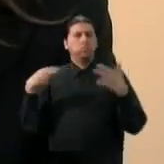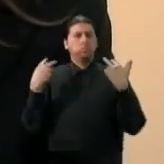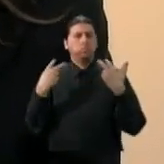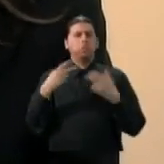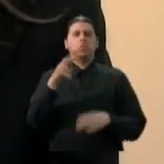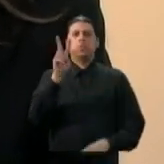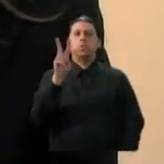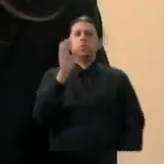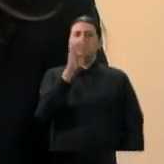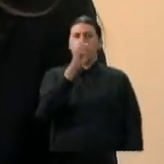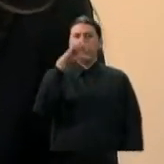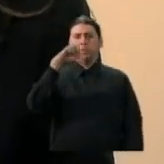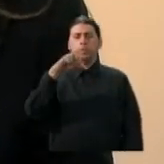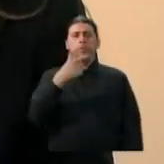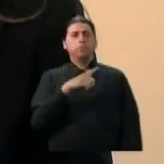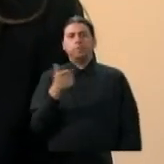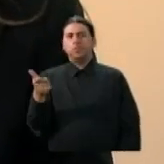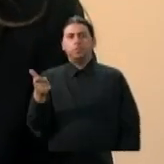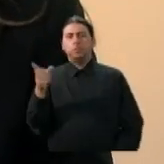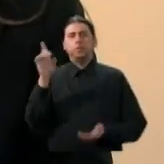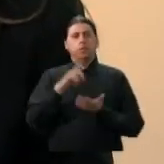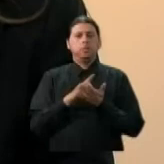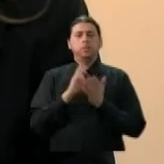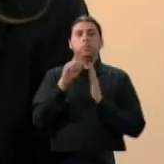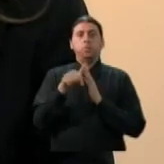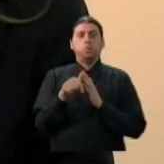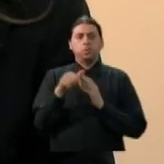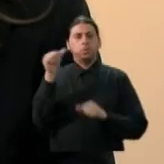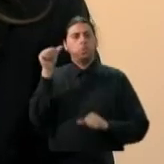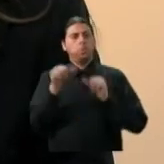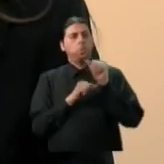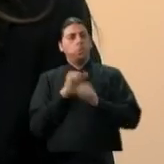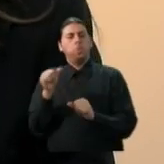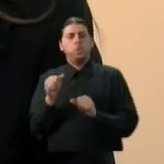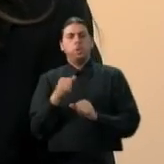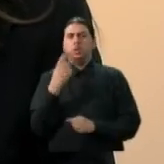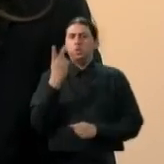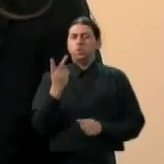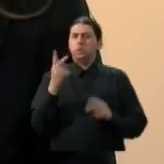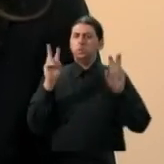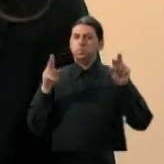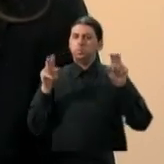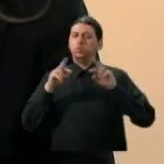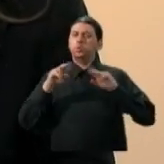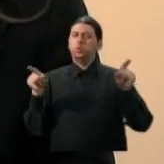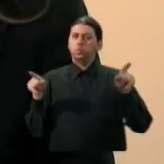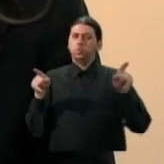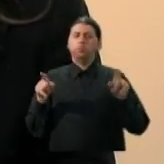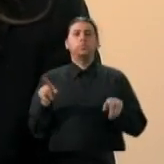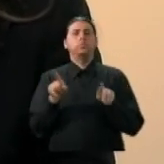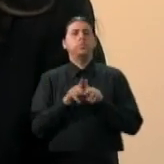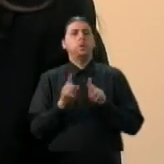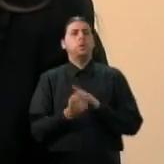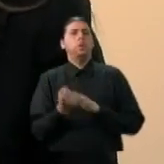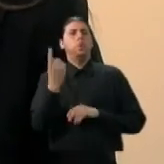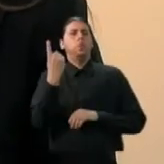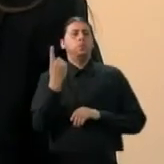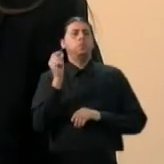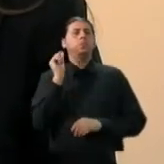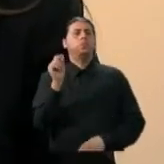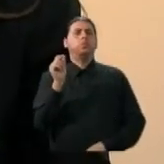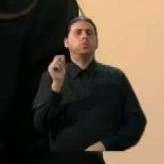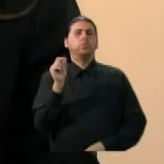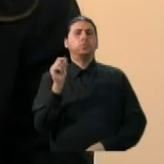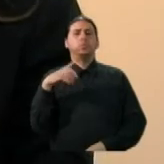quase não teve caso. Então, a partir dali, mudaram duas questões. Uma é que